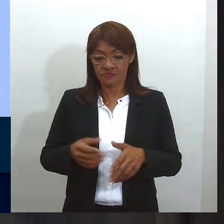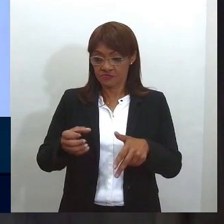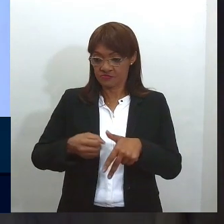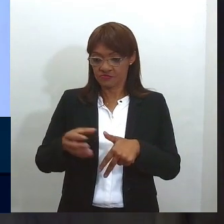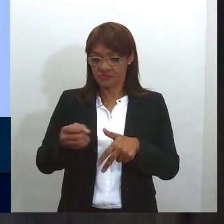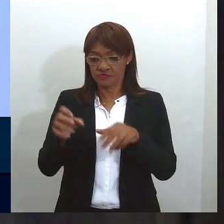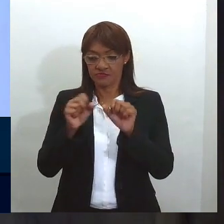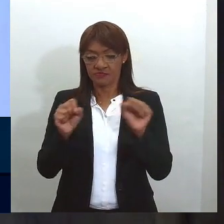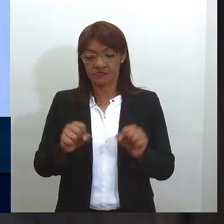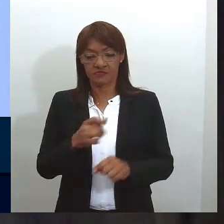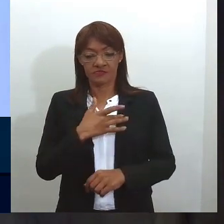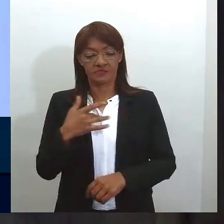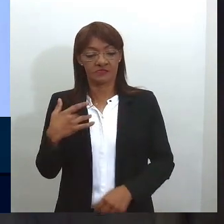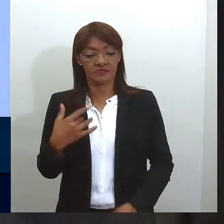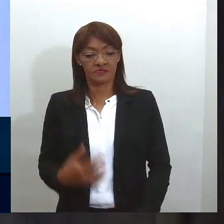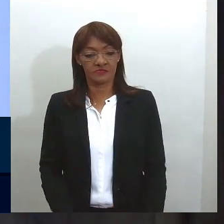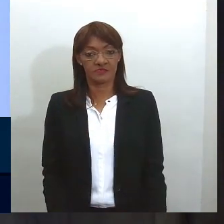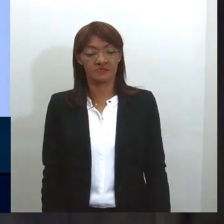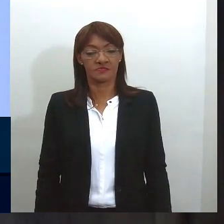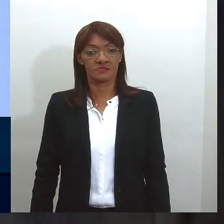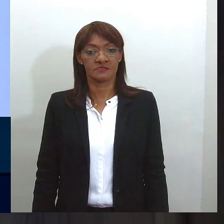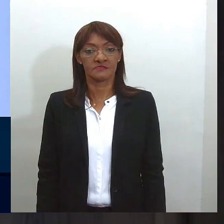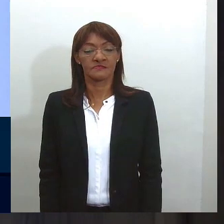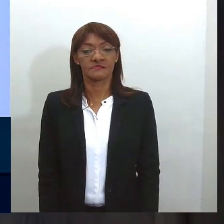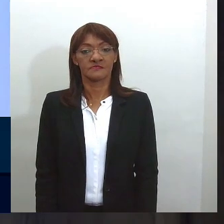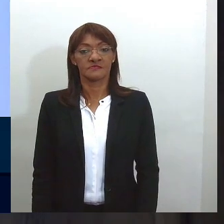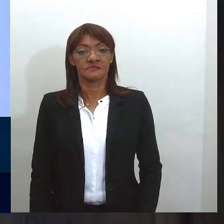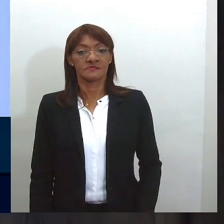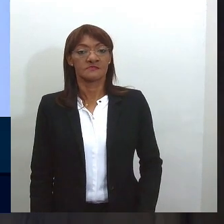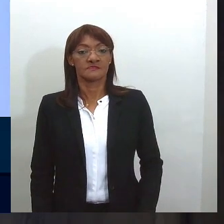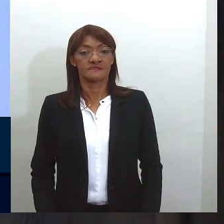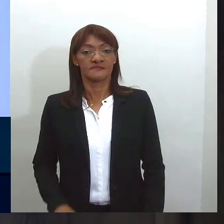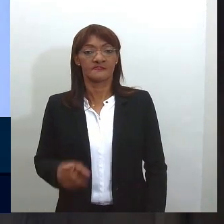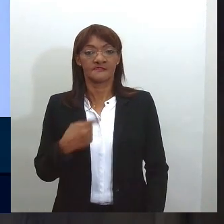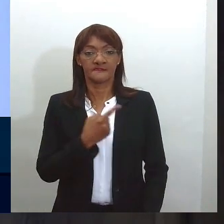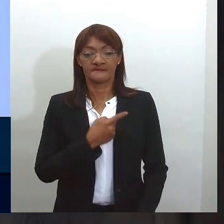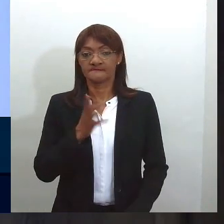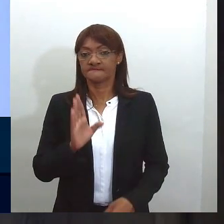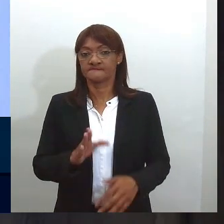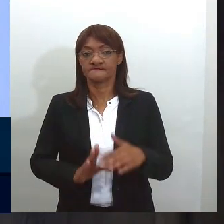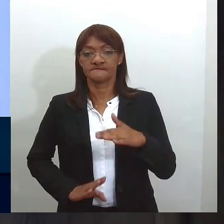Despesa de pessoal, a gente está cumprindo os limites, estamos abaixo, estamos com